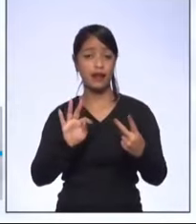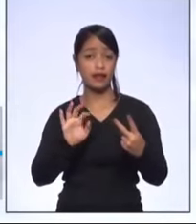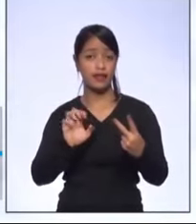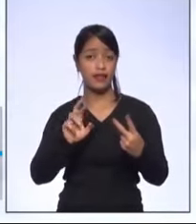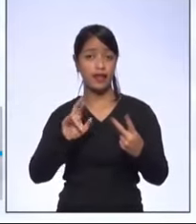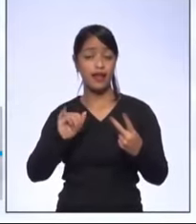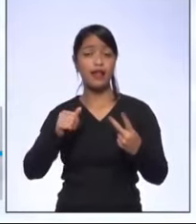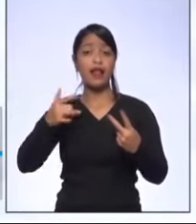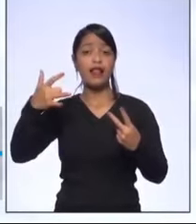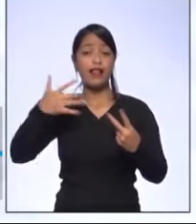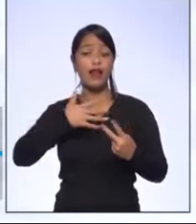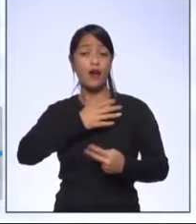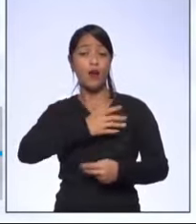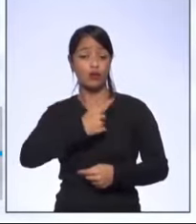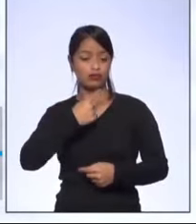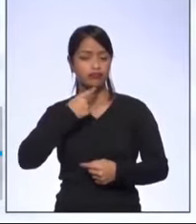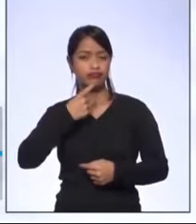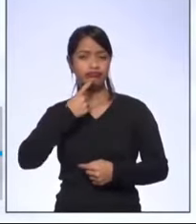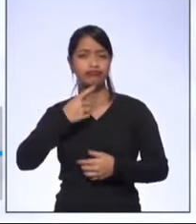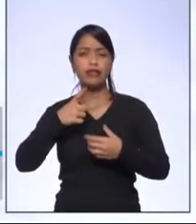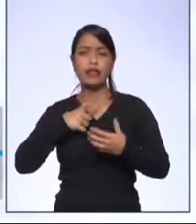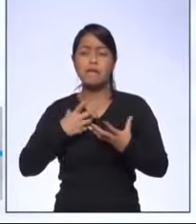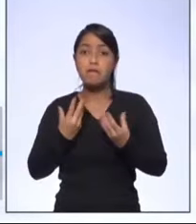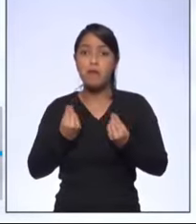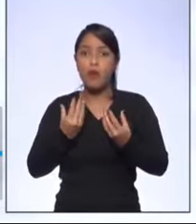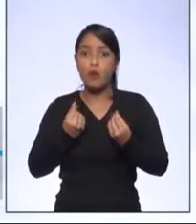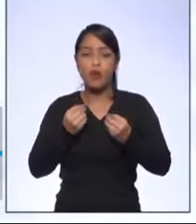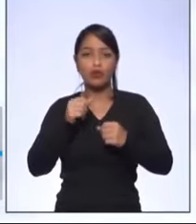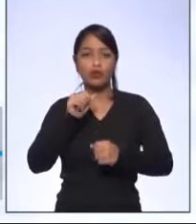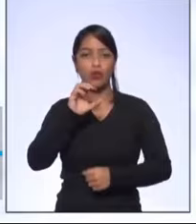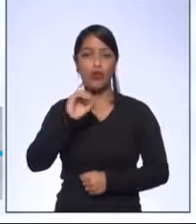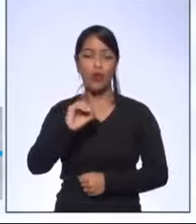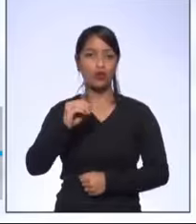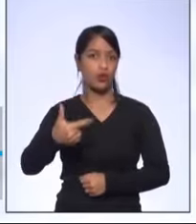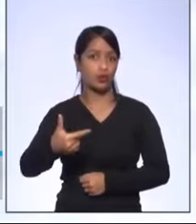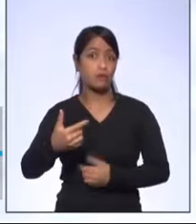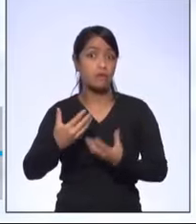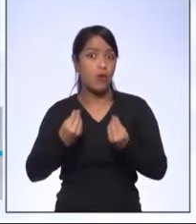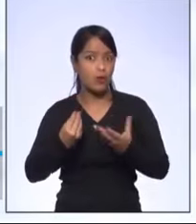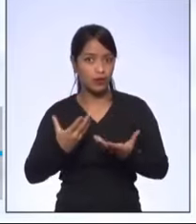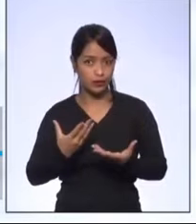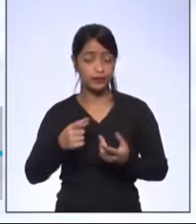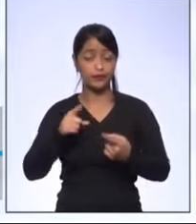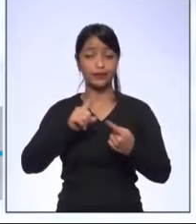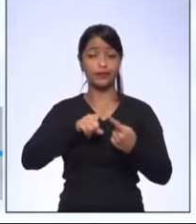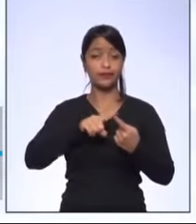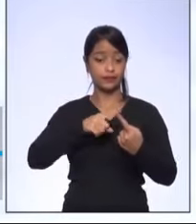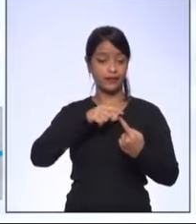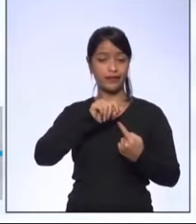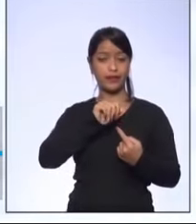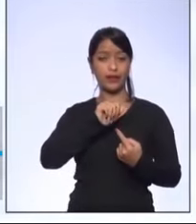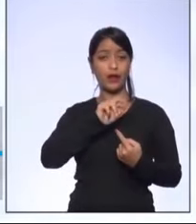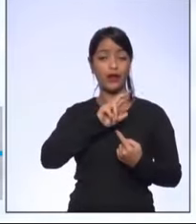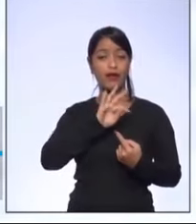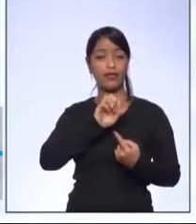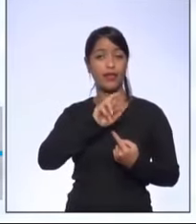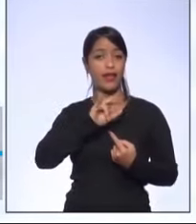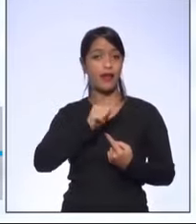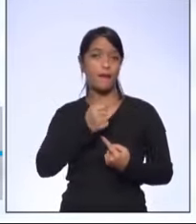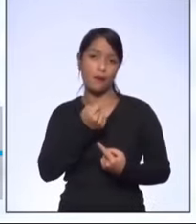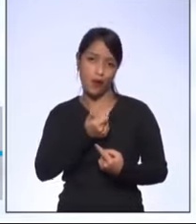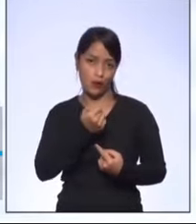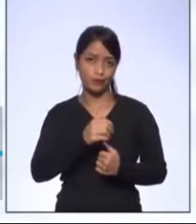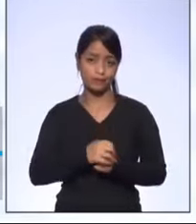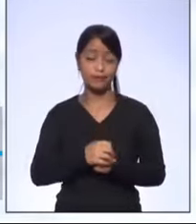em oxigênio. Nas veias, o sangue está pobre em oxigênio. E na pequena circulação, que vai do coração para o pulmão, isso se